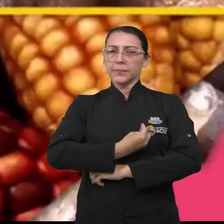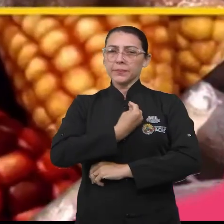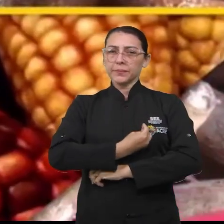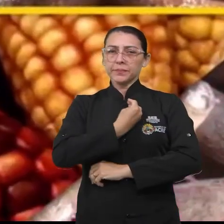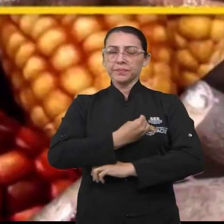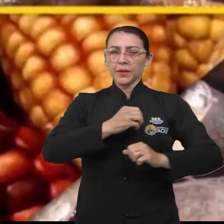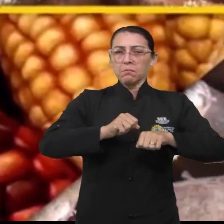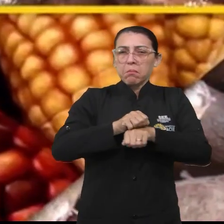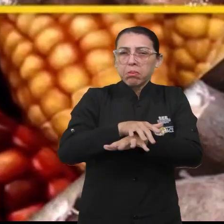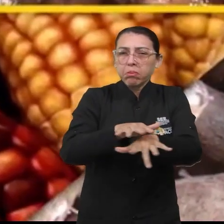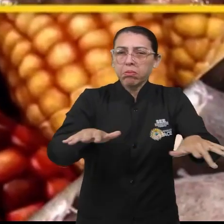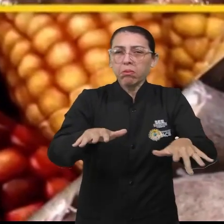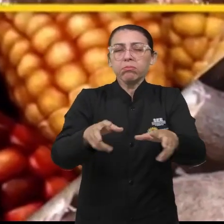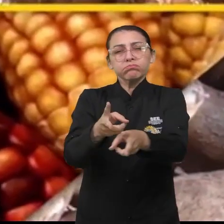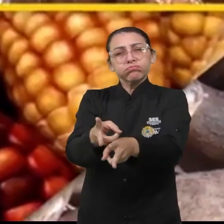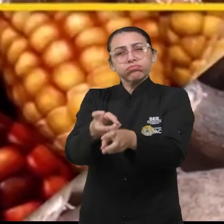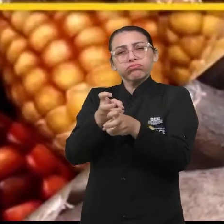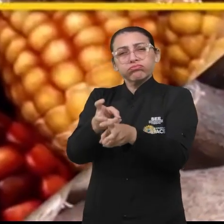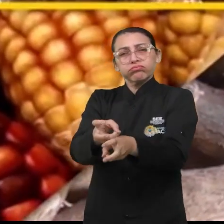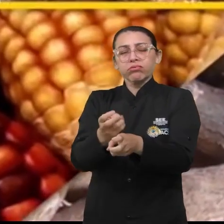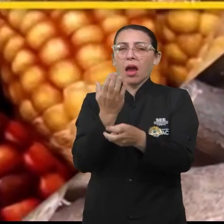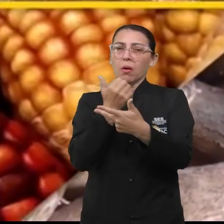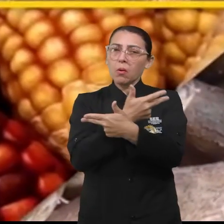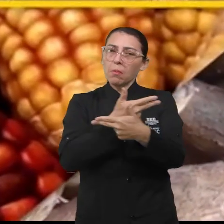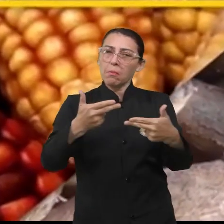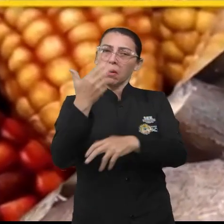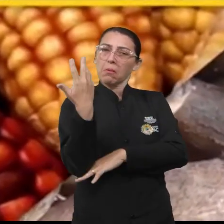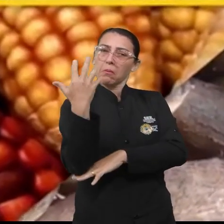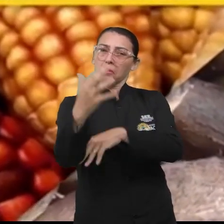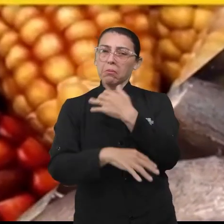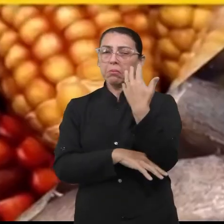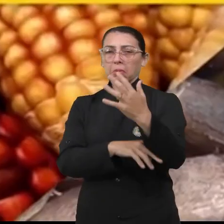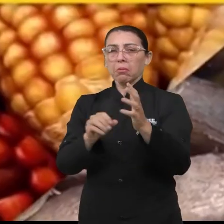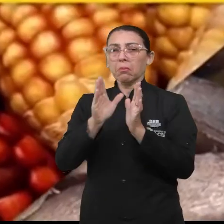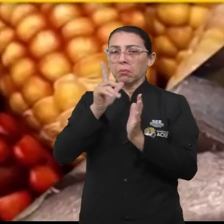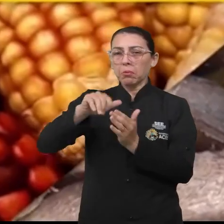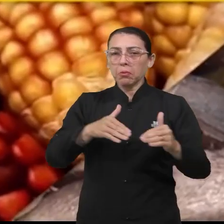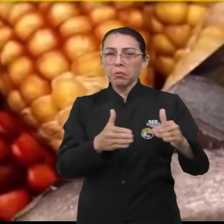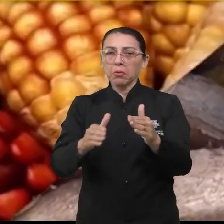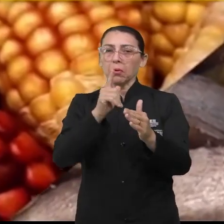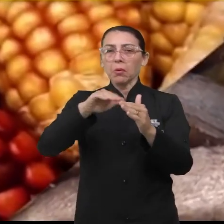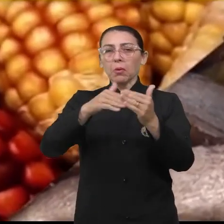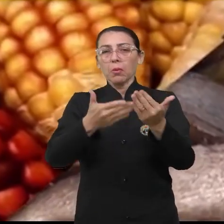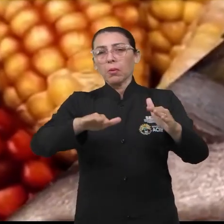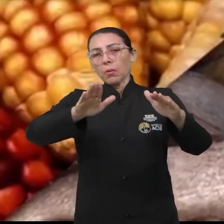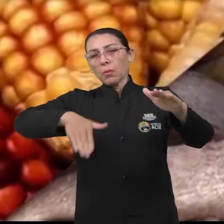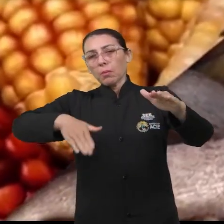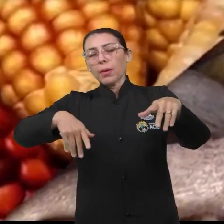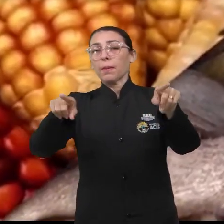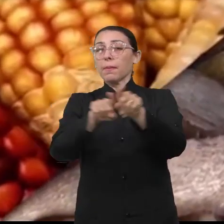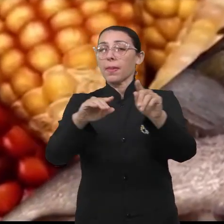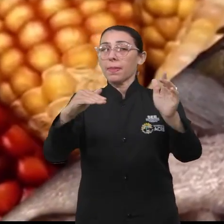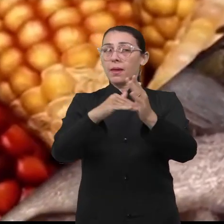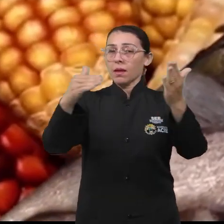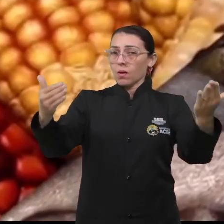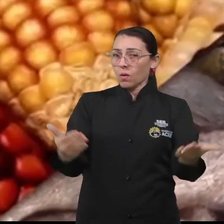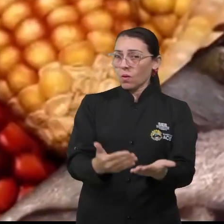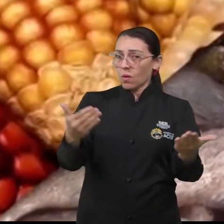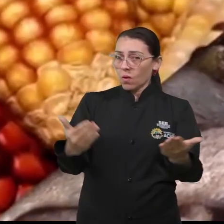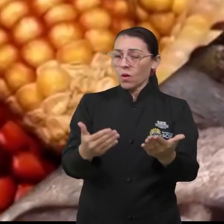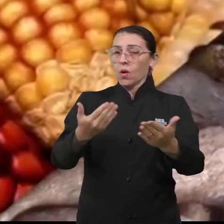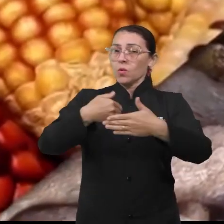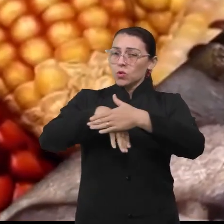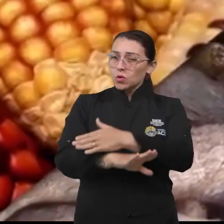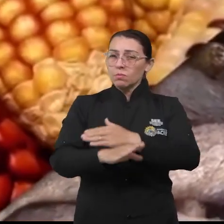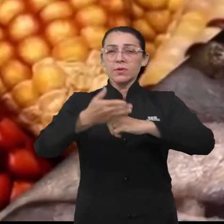viviam espalhados, retirando todo o seu sustento das florestas, dos rios e dos mares. Até os dias de hoje, muitos